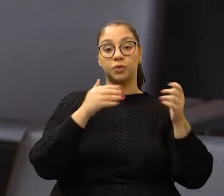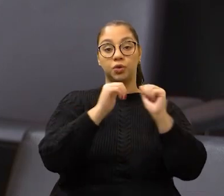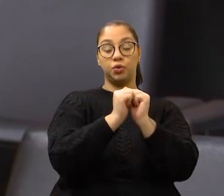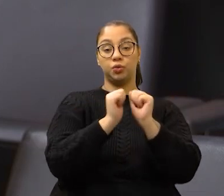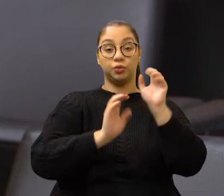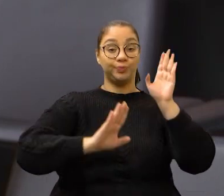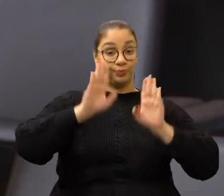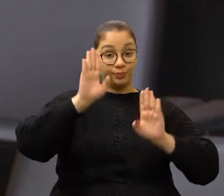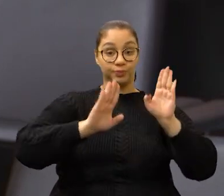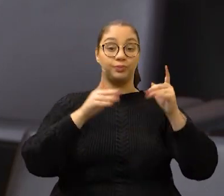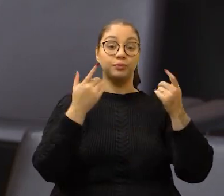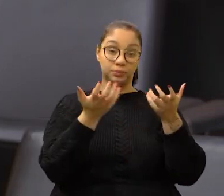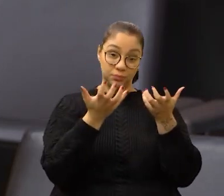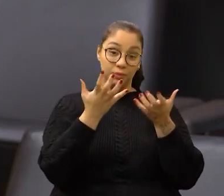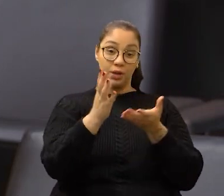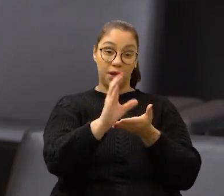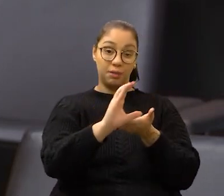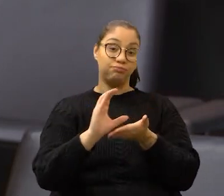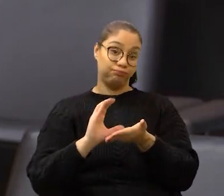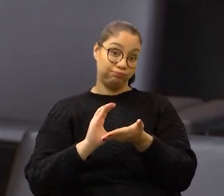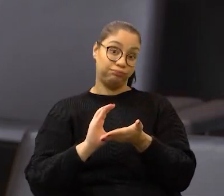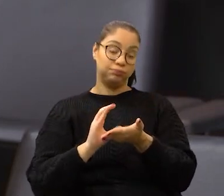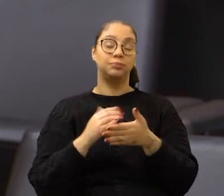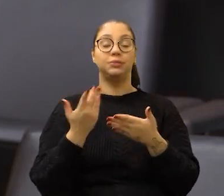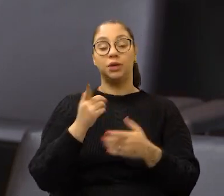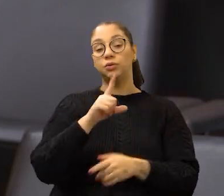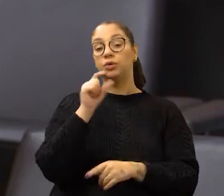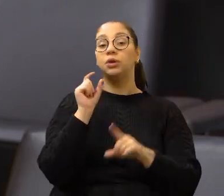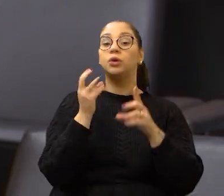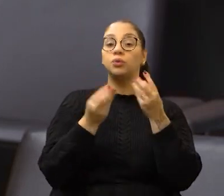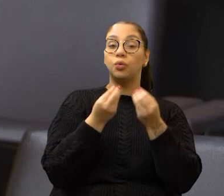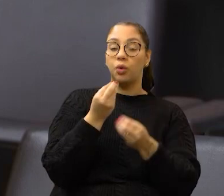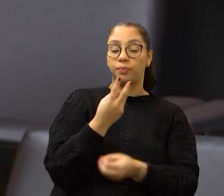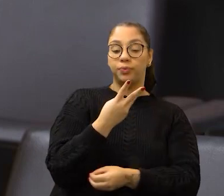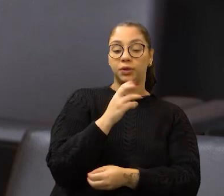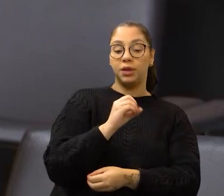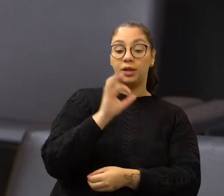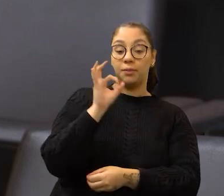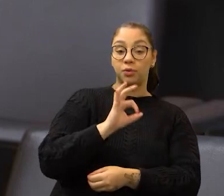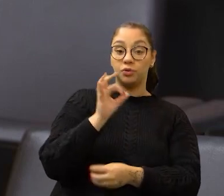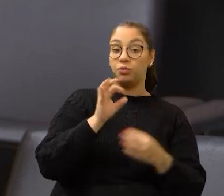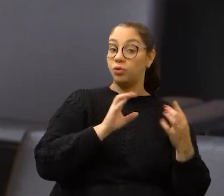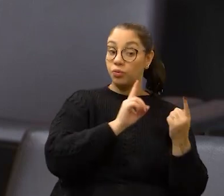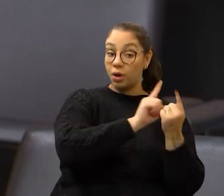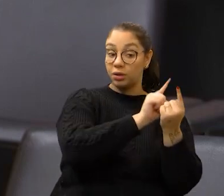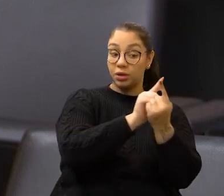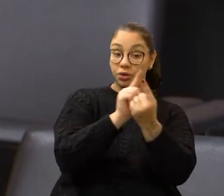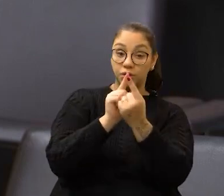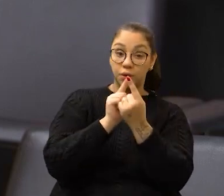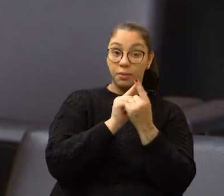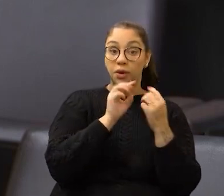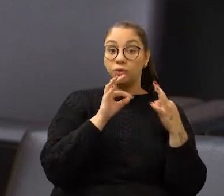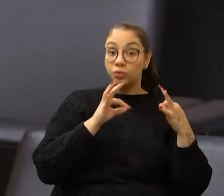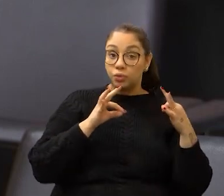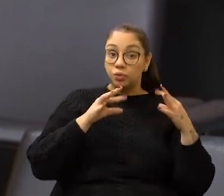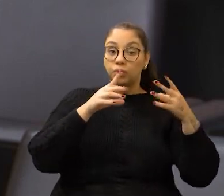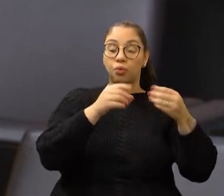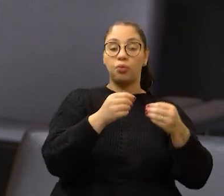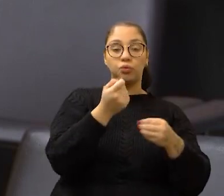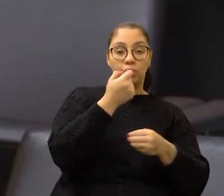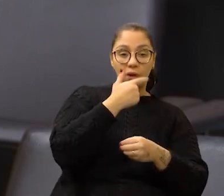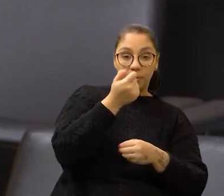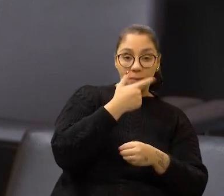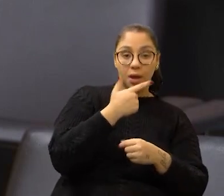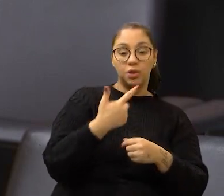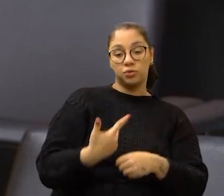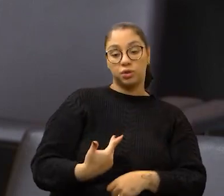naturalmente, eles querem ter o retorno para eles. Então, foi definido da seguinte maneira: 30% do todo o atendimento de remédios,